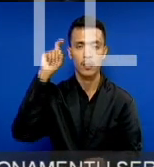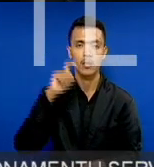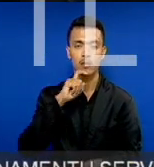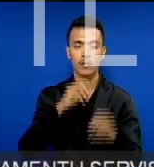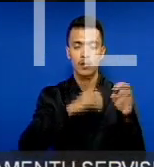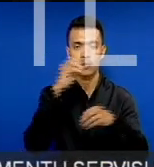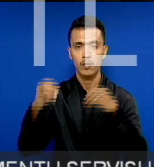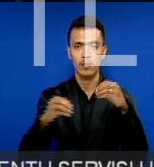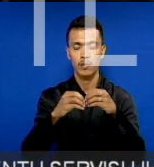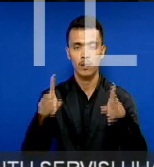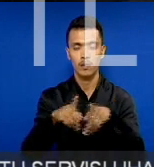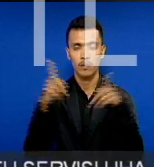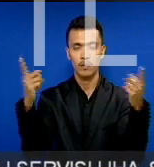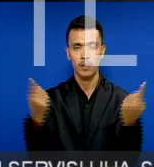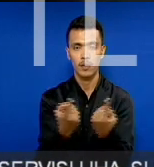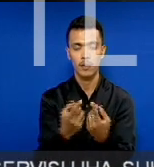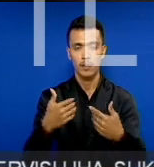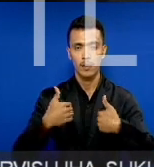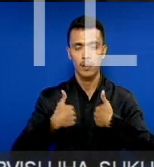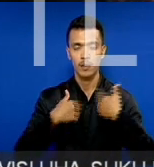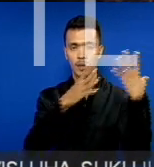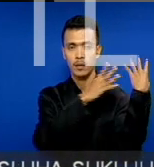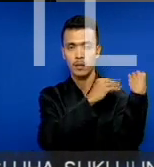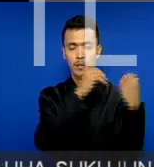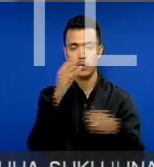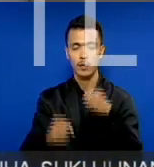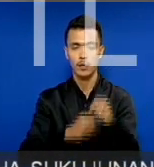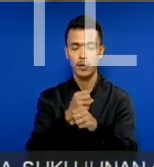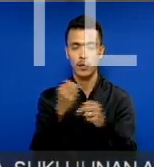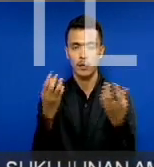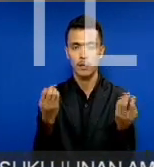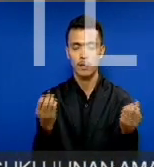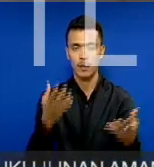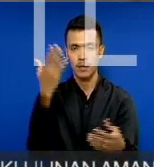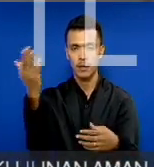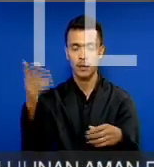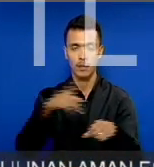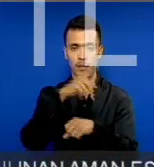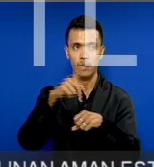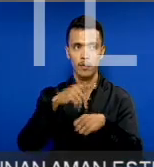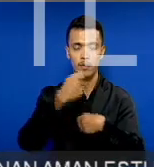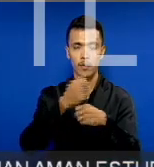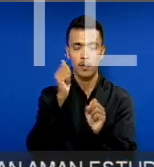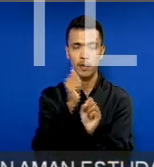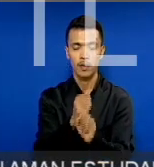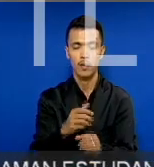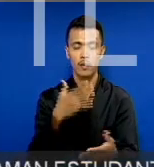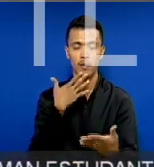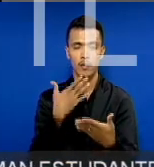konaba profile companhia, nebe ia una experiência tinambarak ia Filipina, kod investe produção energia